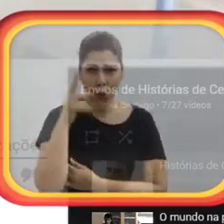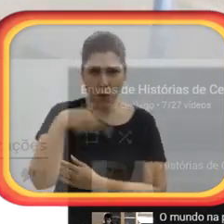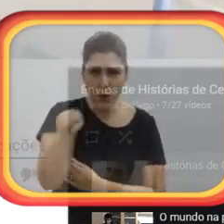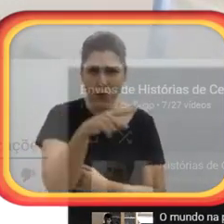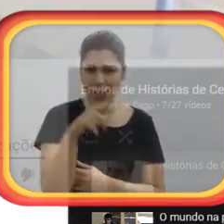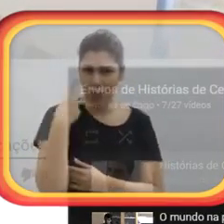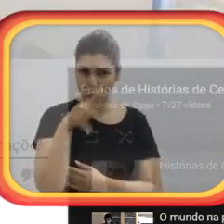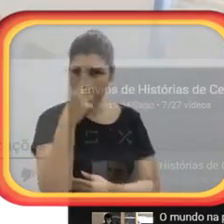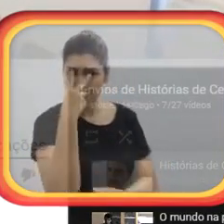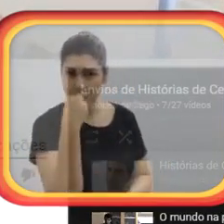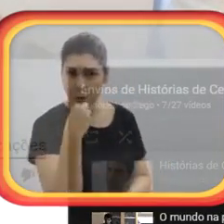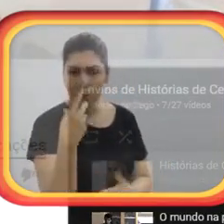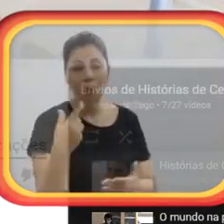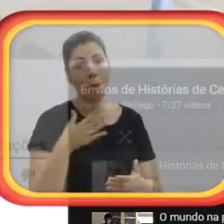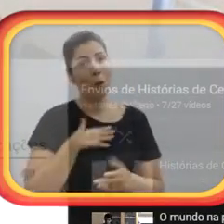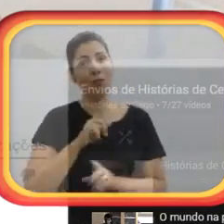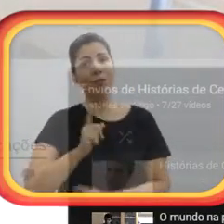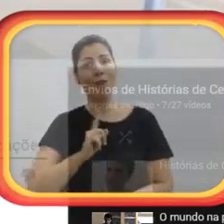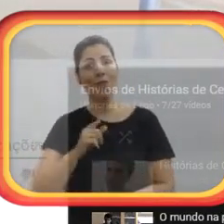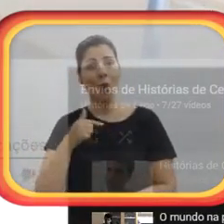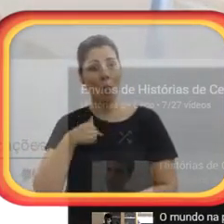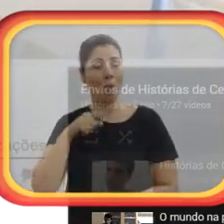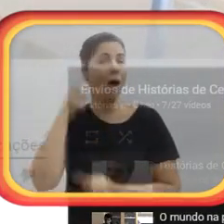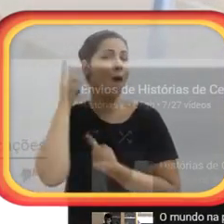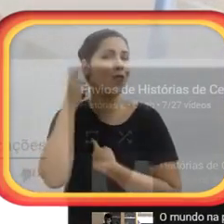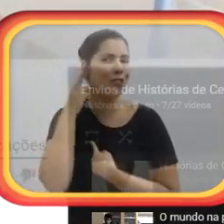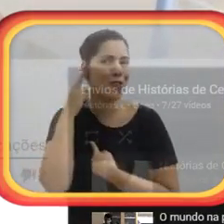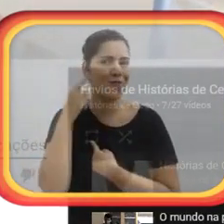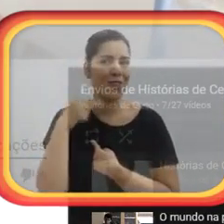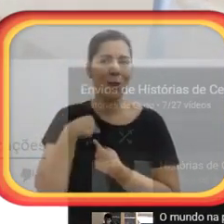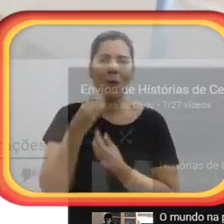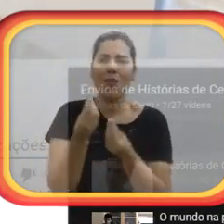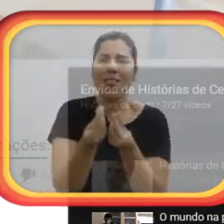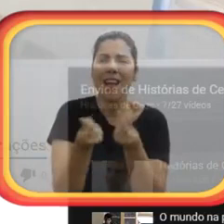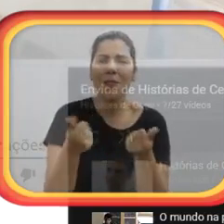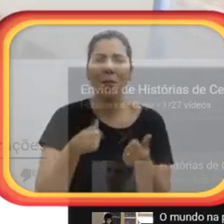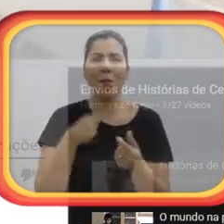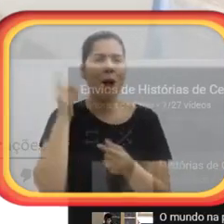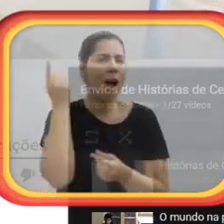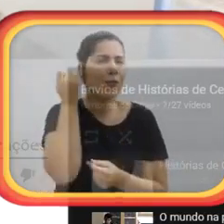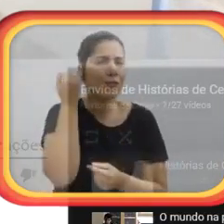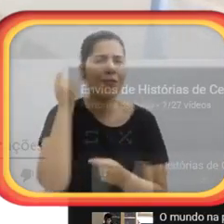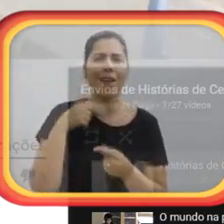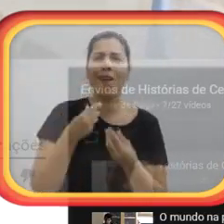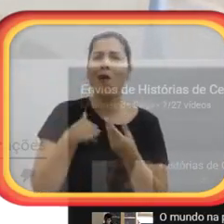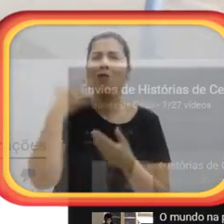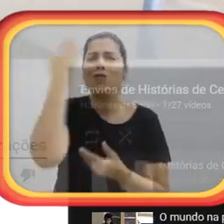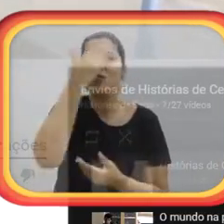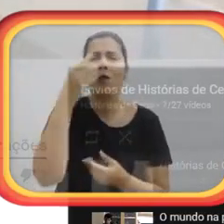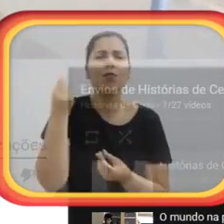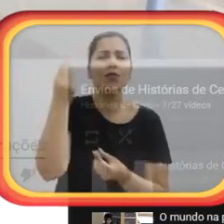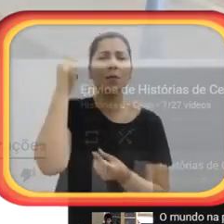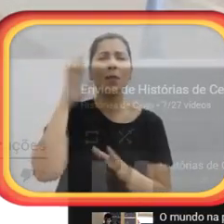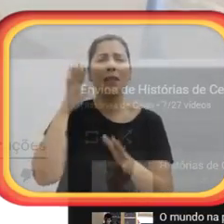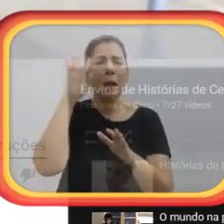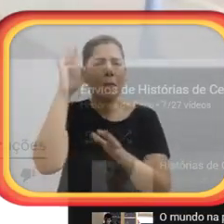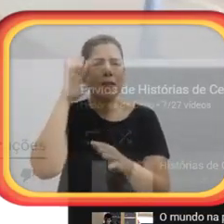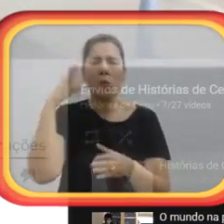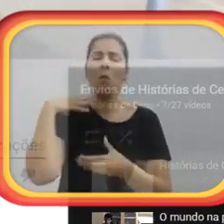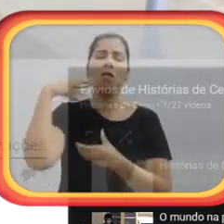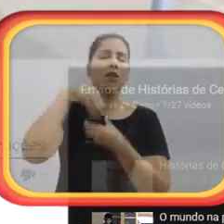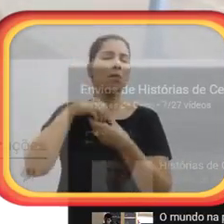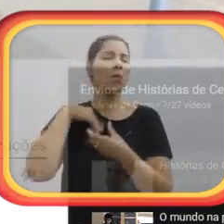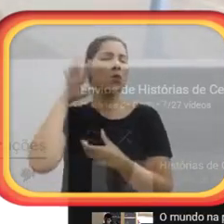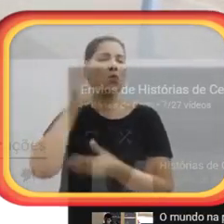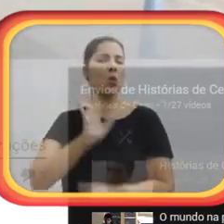eu não enxergo no sonho. Aí eu pergunto para vocês, o sonho de vocês é só visão? Porque o meu não. O meu é áudio,